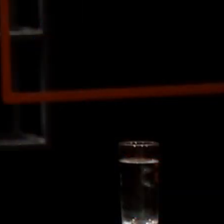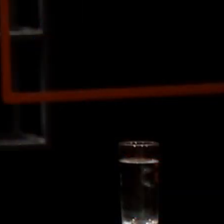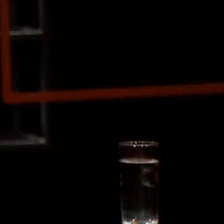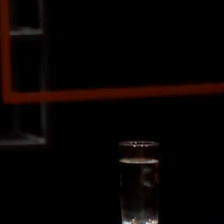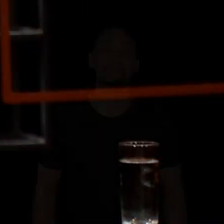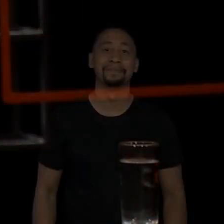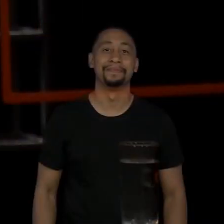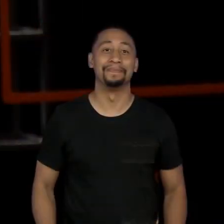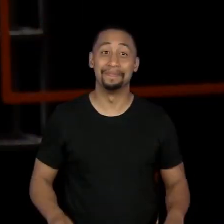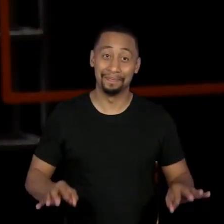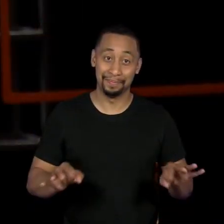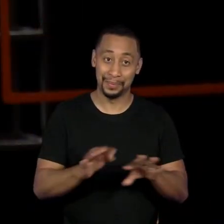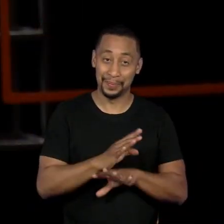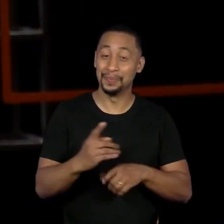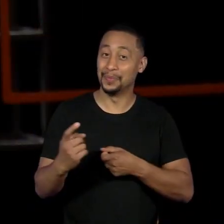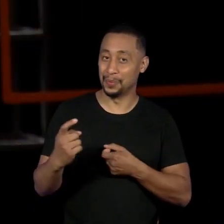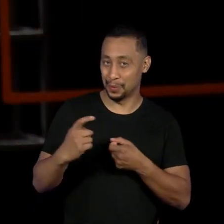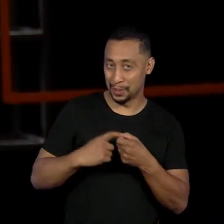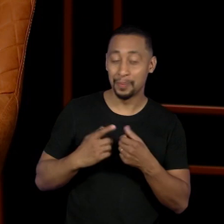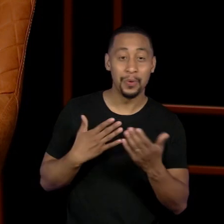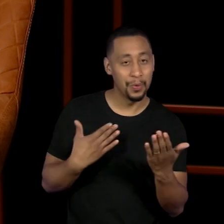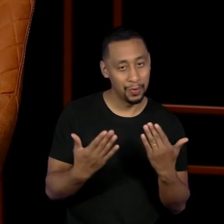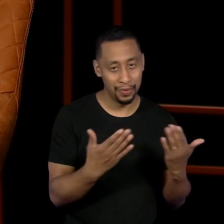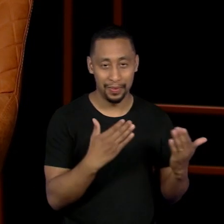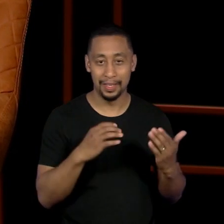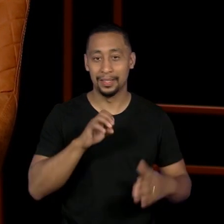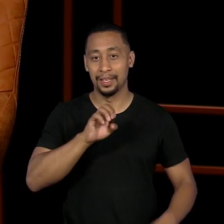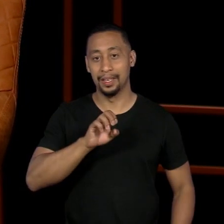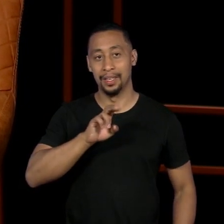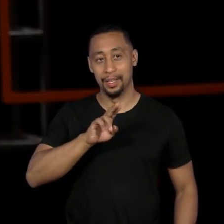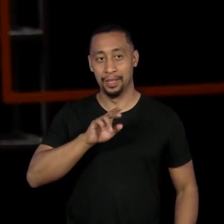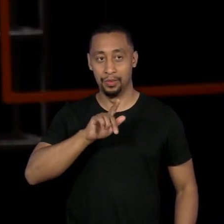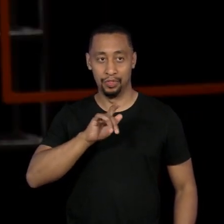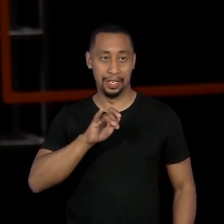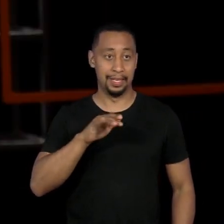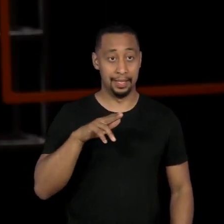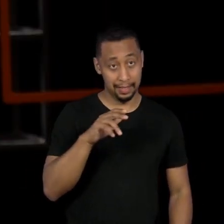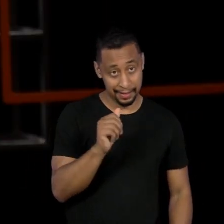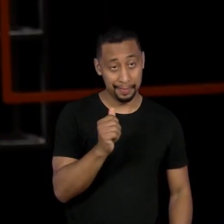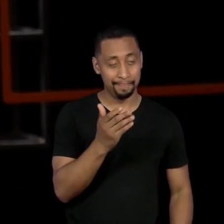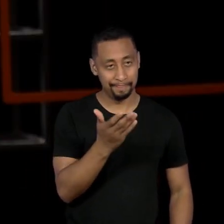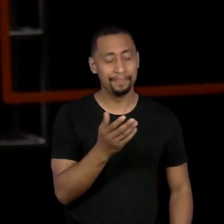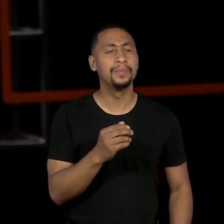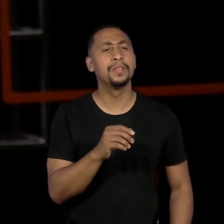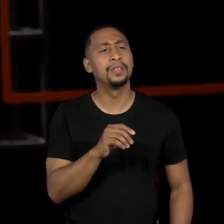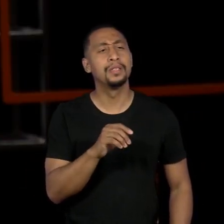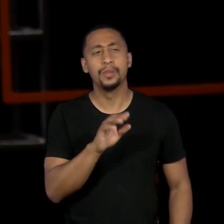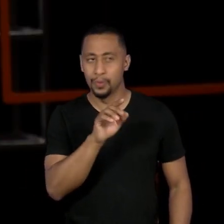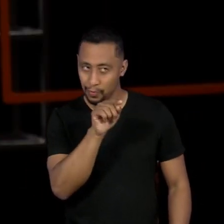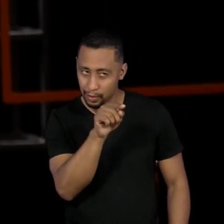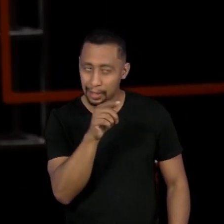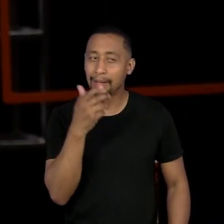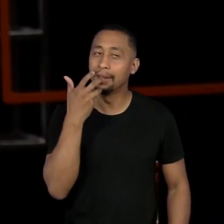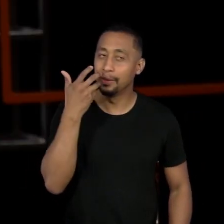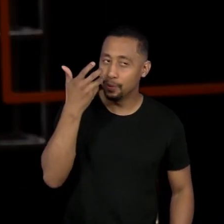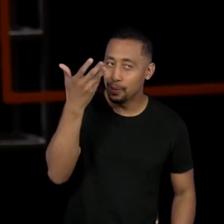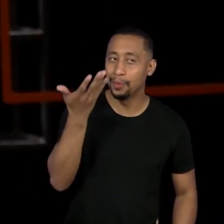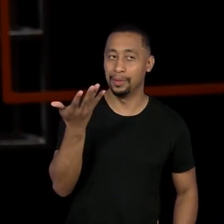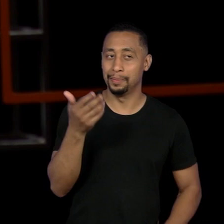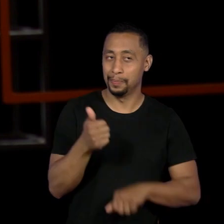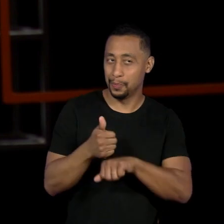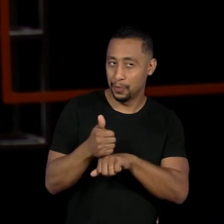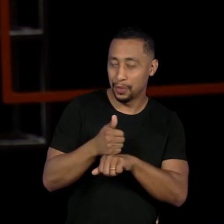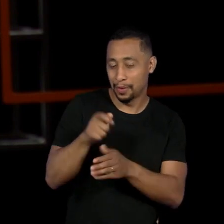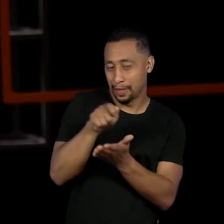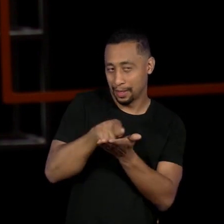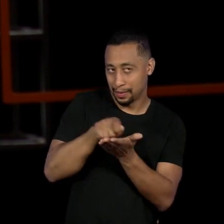Pronto, estamos de volta para a nossa conversa com Eugênia Mello e Castro. Eugênia, você, cantora, compositora